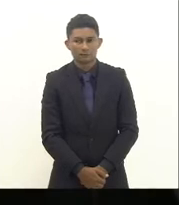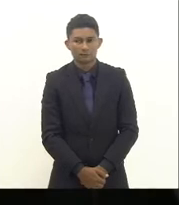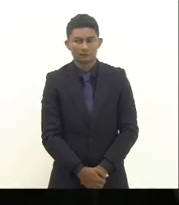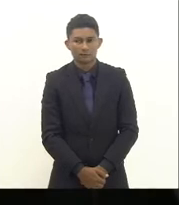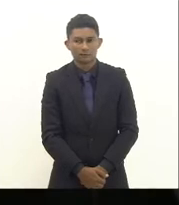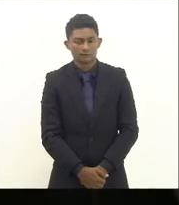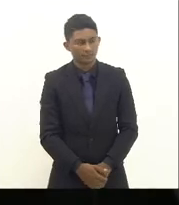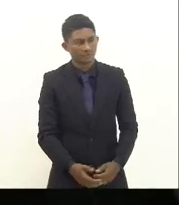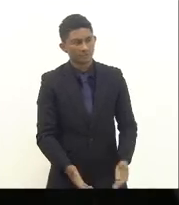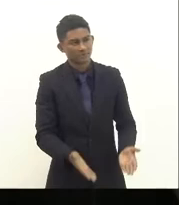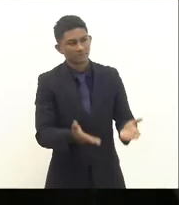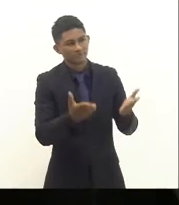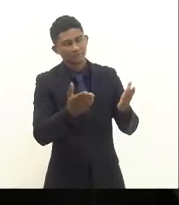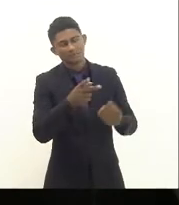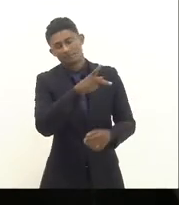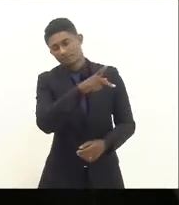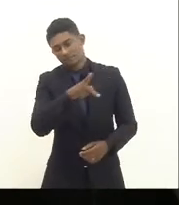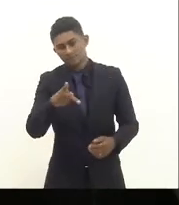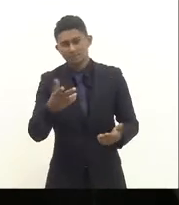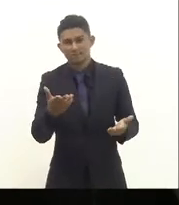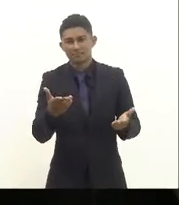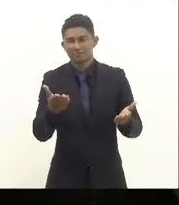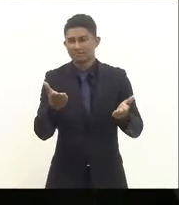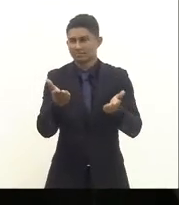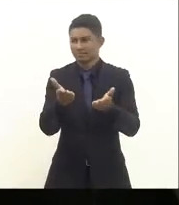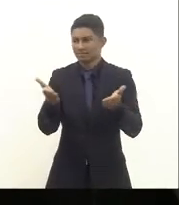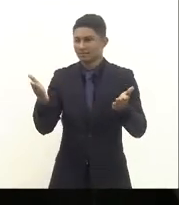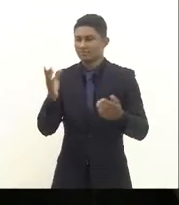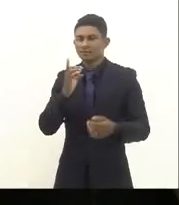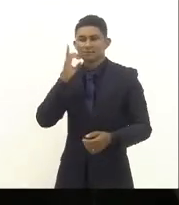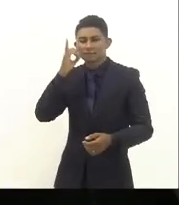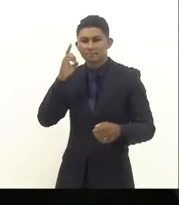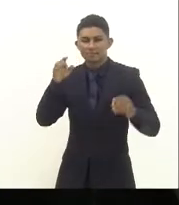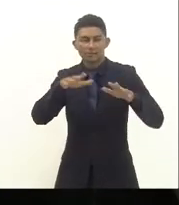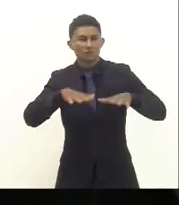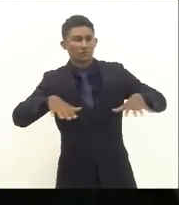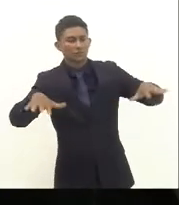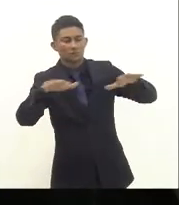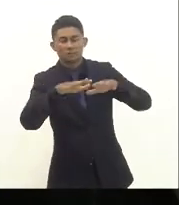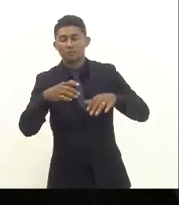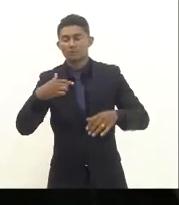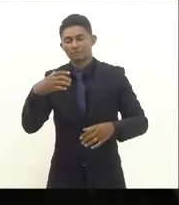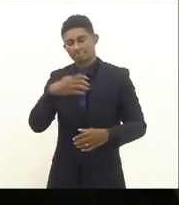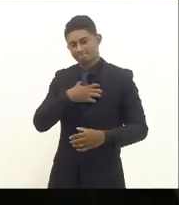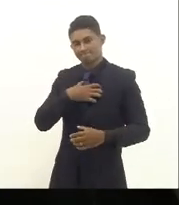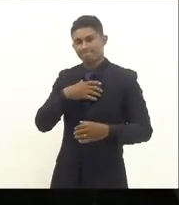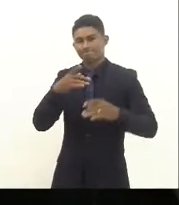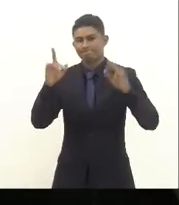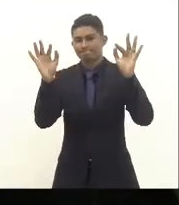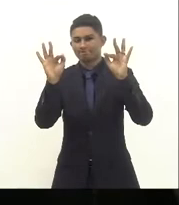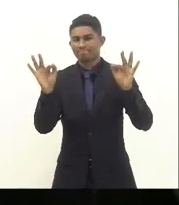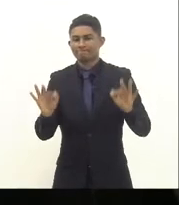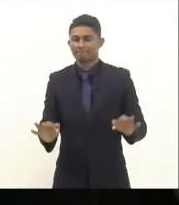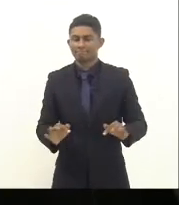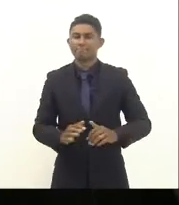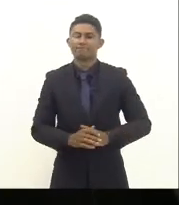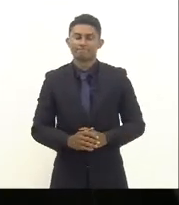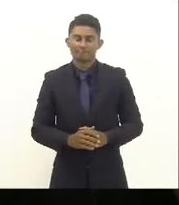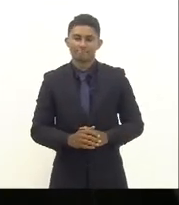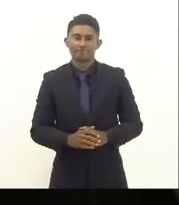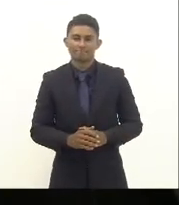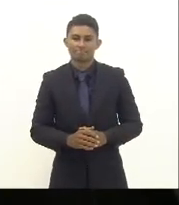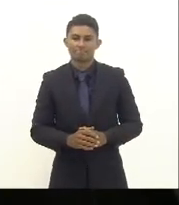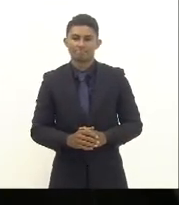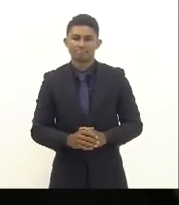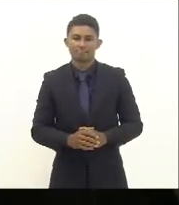só Presidente senhoras e senhores deputados eu fico muito contente o que